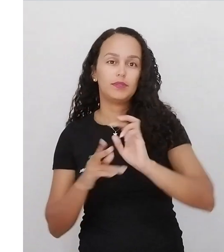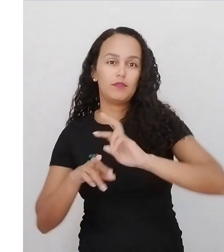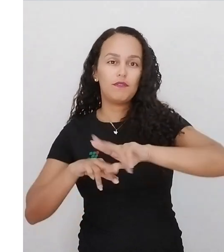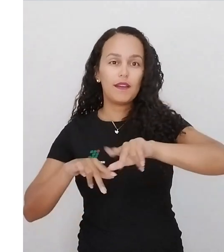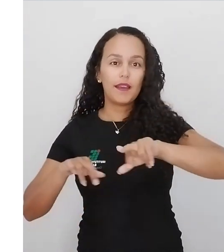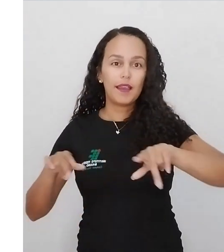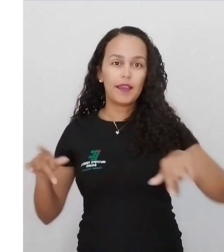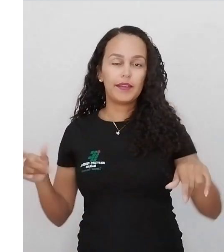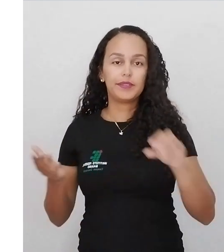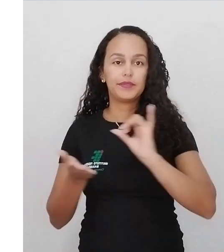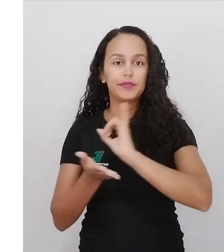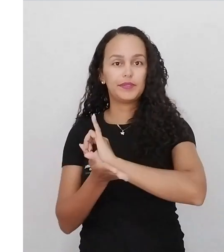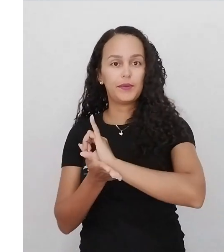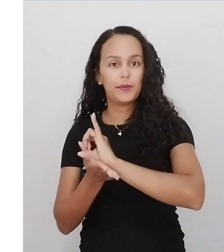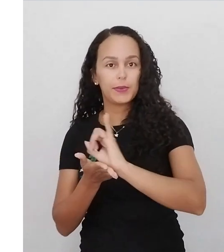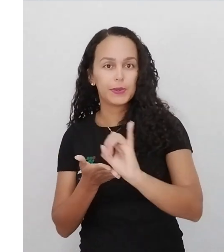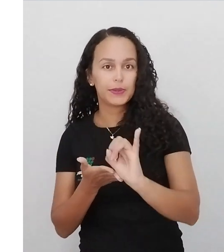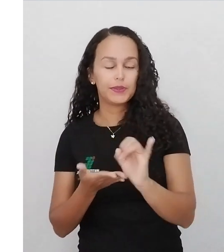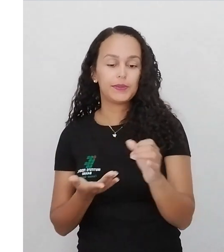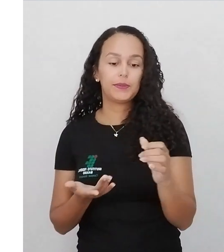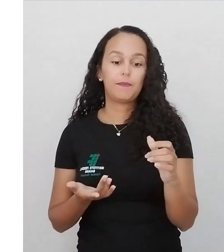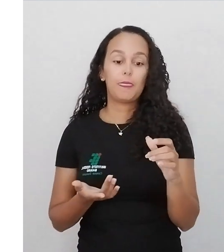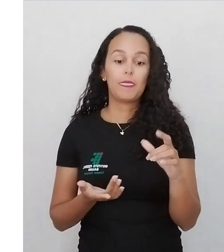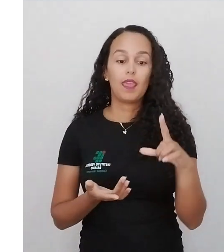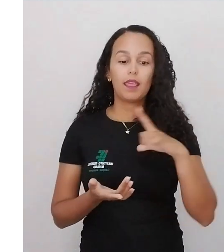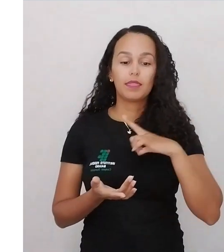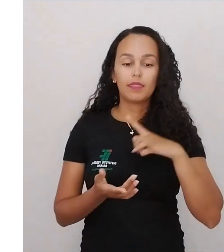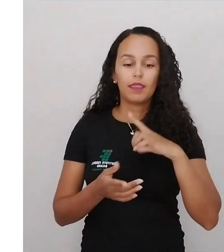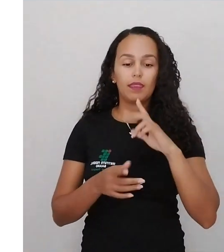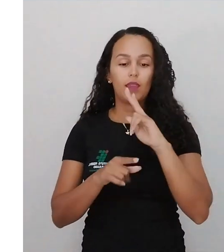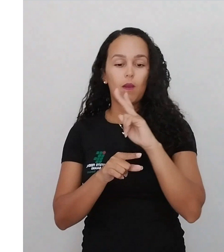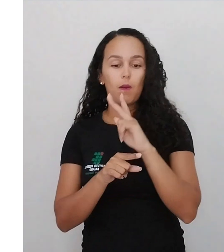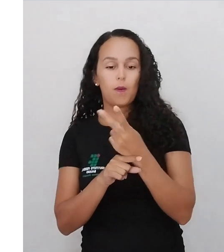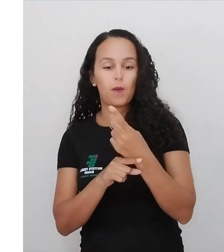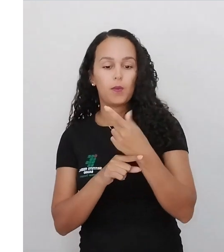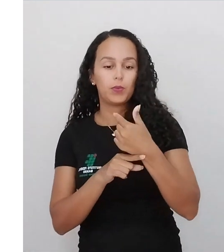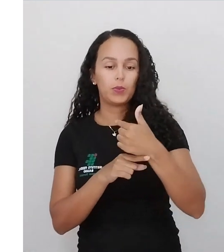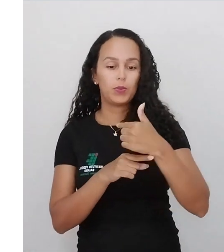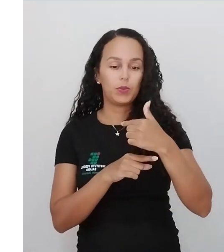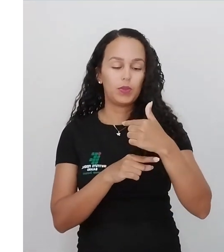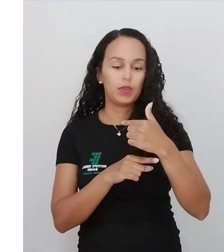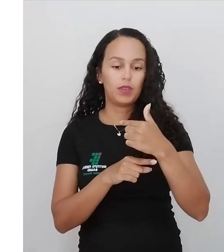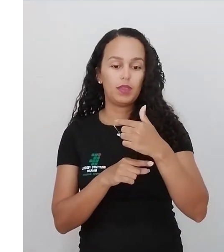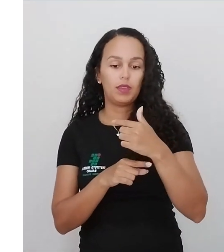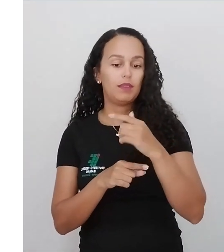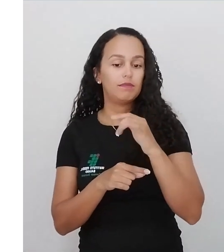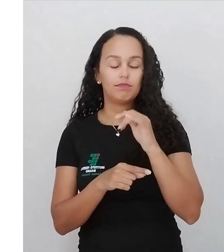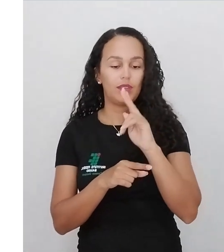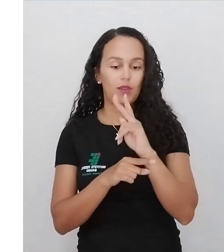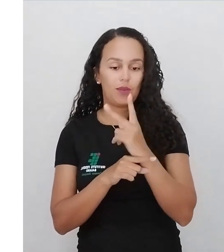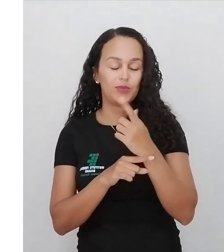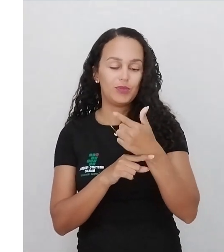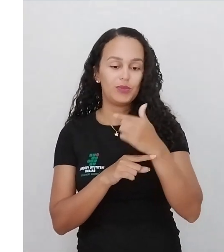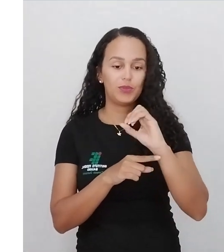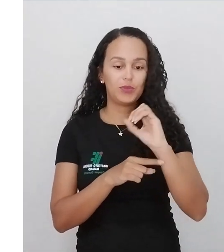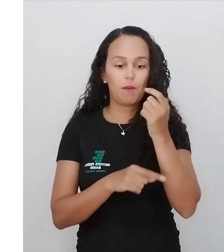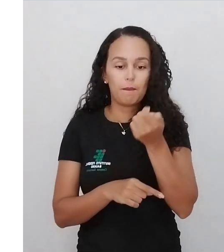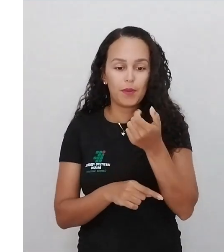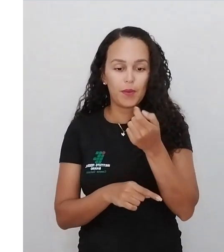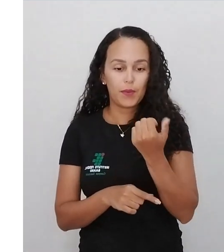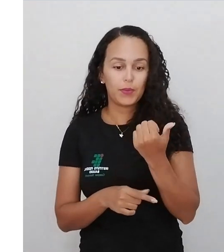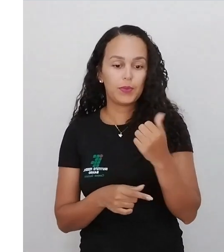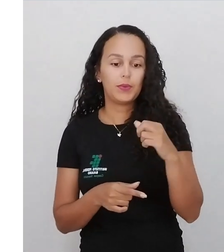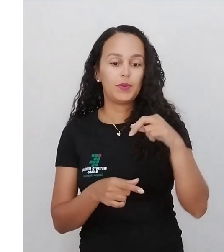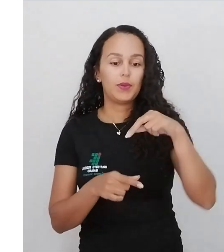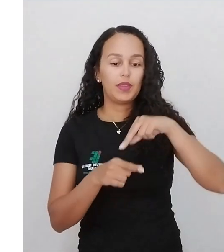água. Nós temos uma atmosfera primitiva rica em metano, em amônia, em oxigênio, em